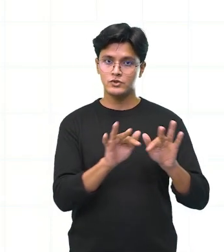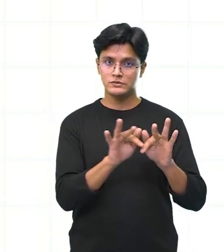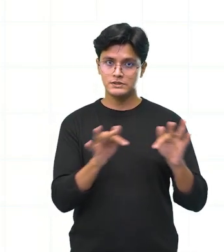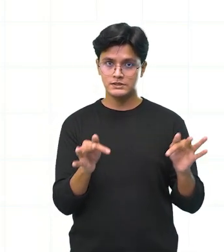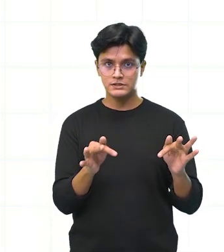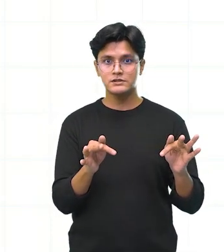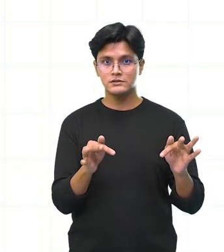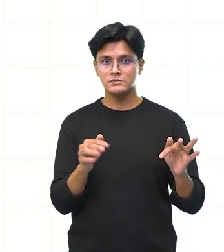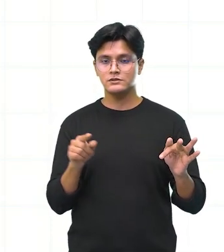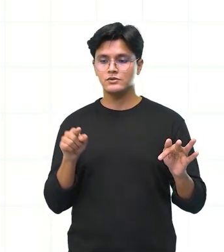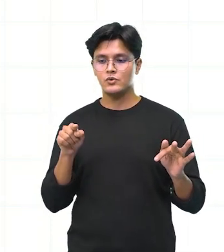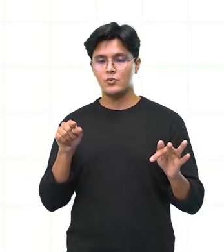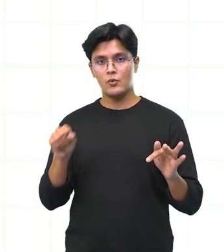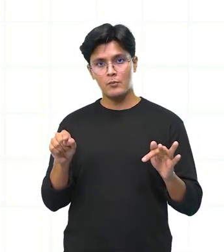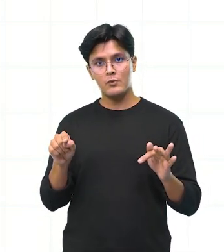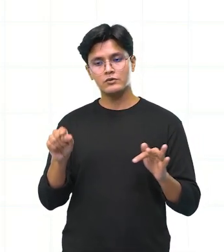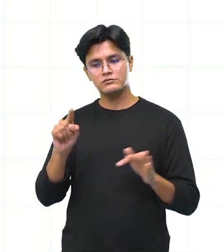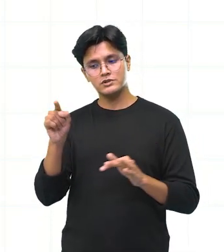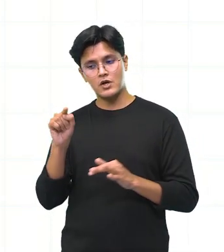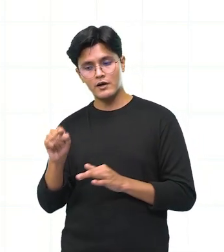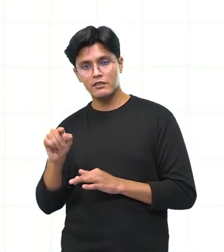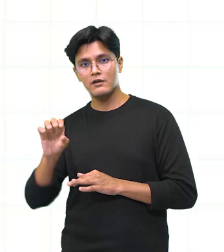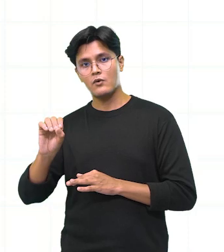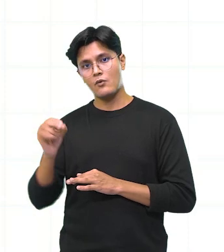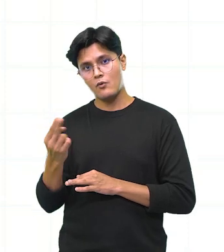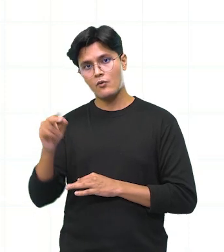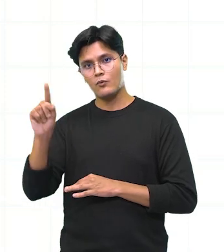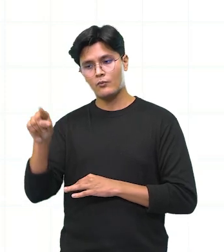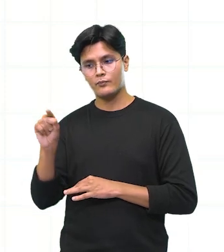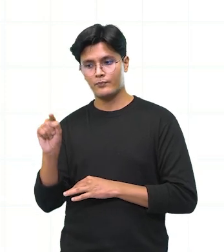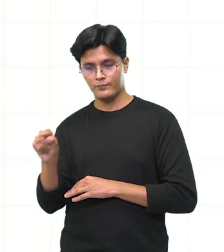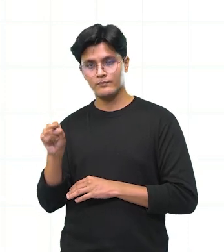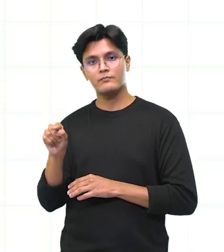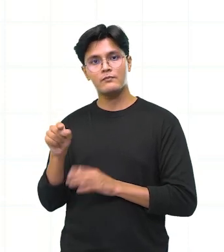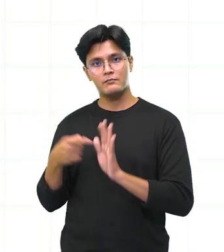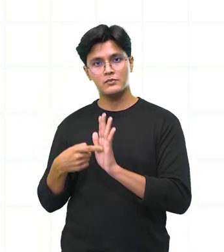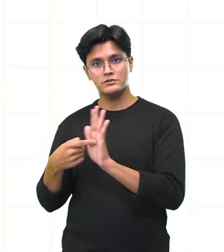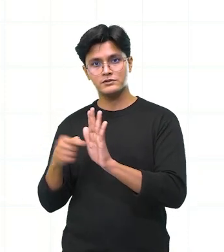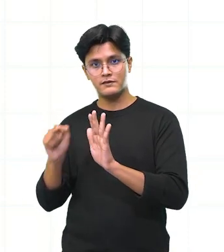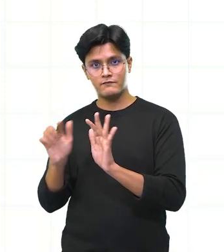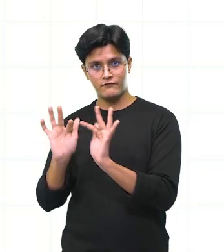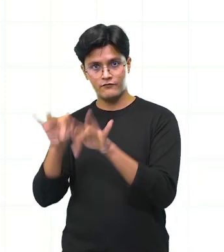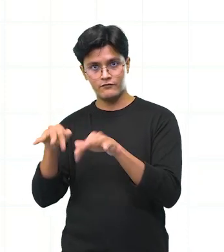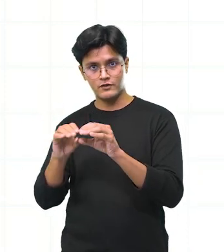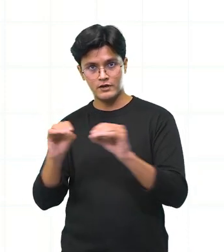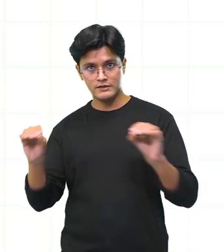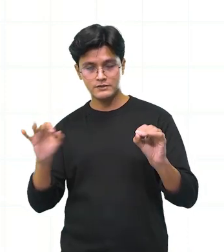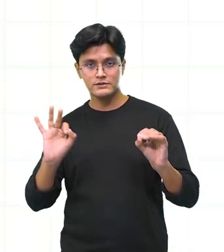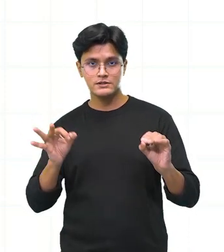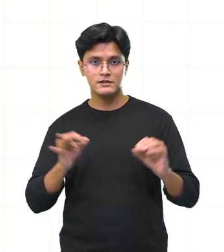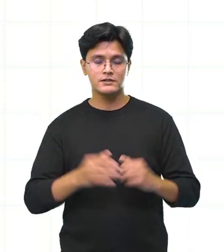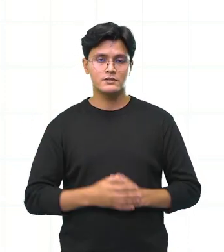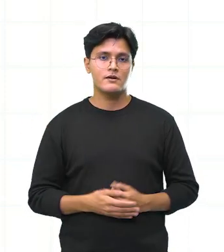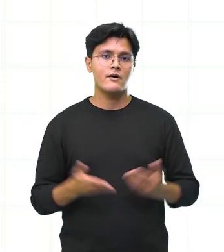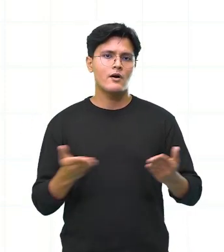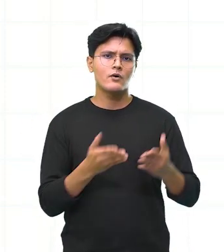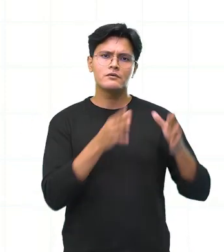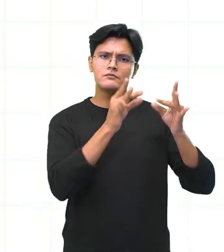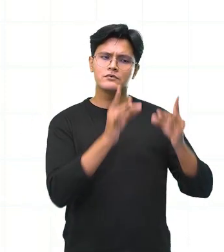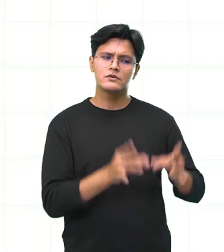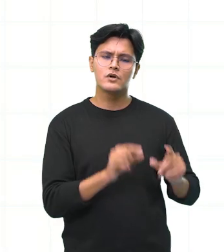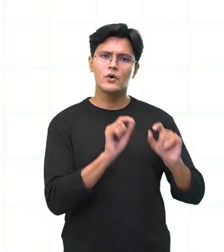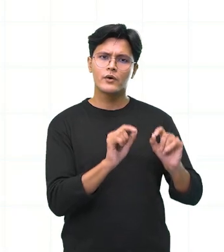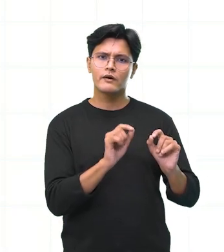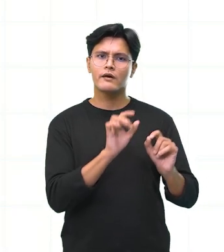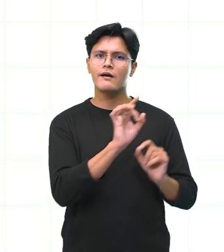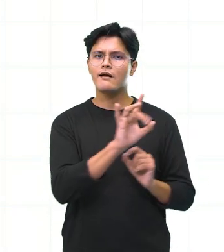interrogação, o ponto final e de exclamação vão indicar o fim da oração, tá? Vamos ver então aqui detalhadamente cada